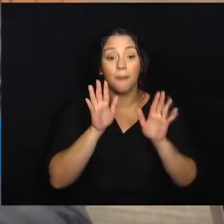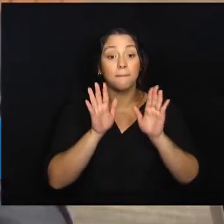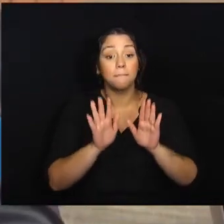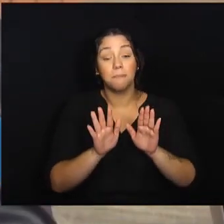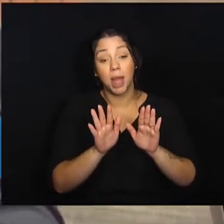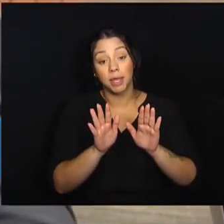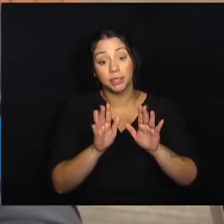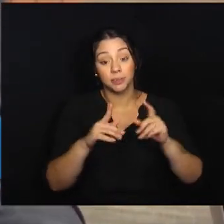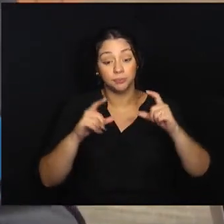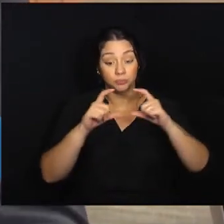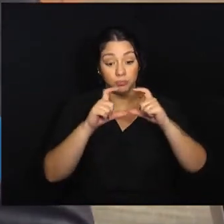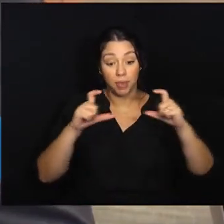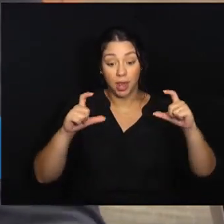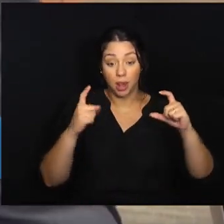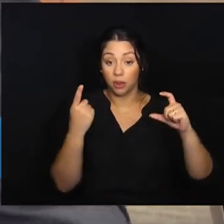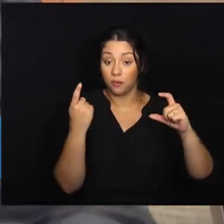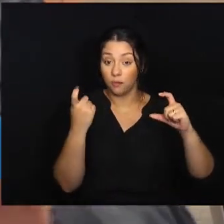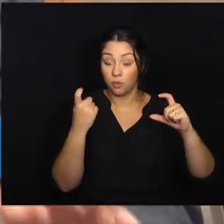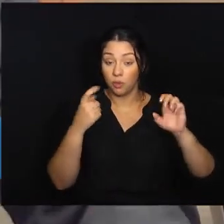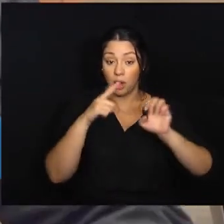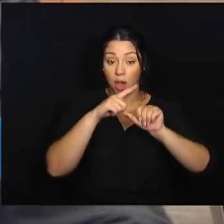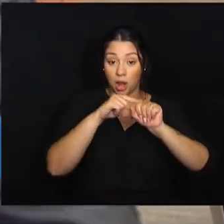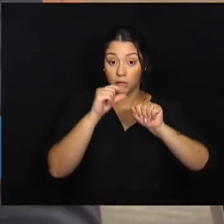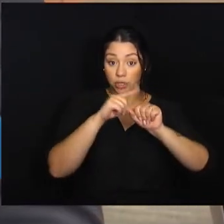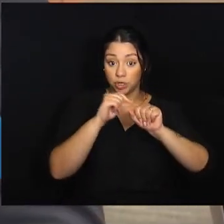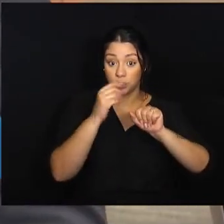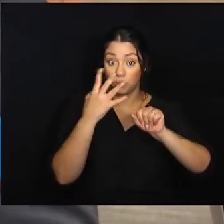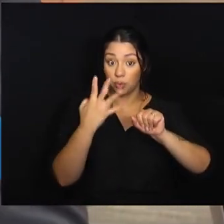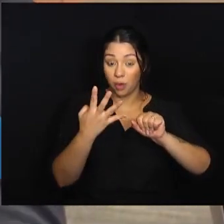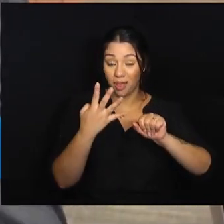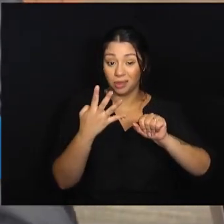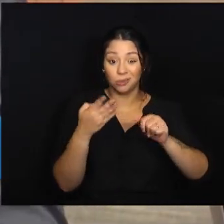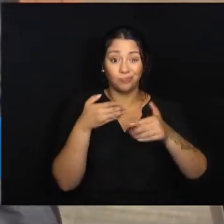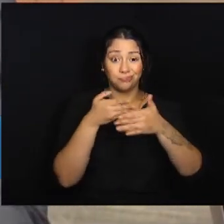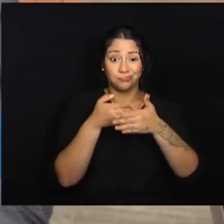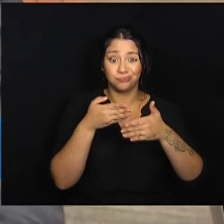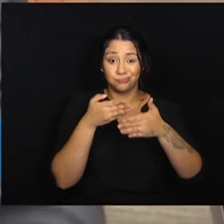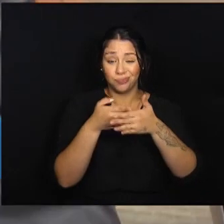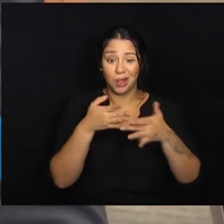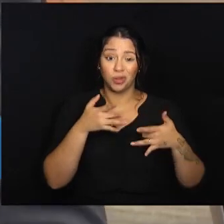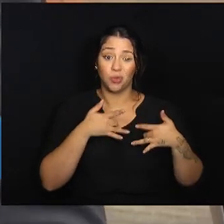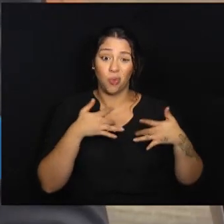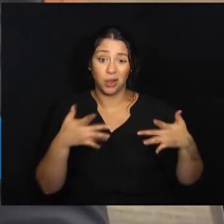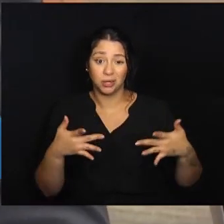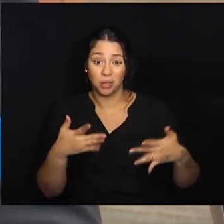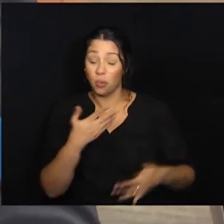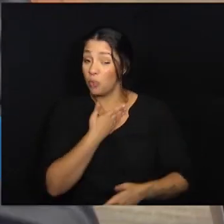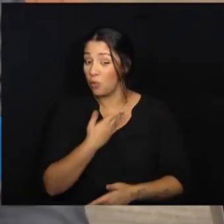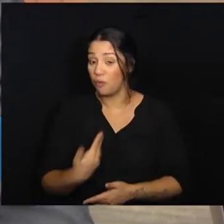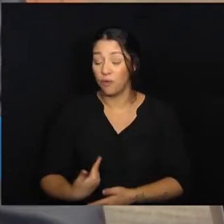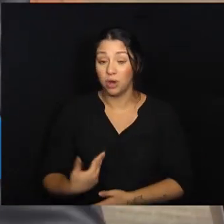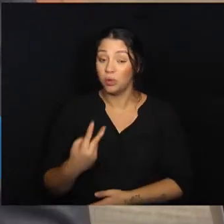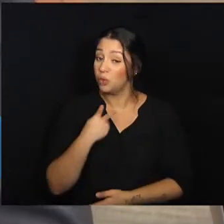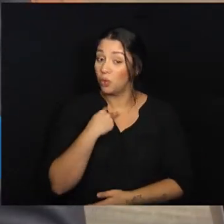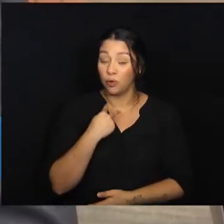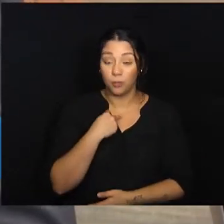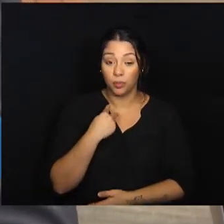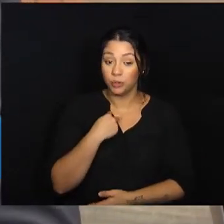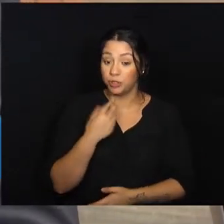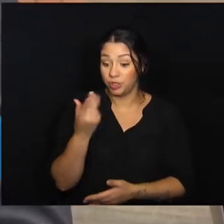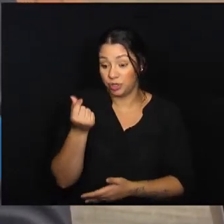o parágrafo único do artigo 4 impedia que a gente pudesse fazer essa doação. O governo não poderia pôr nenhum tipo de recurso, nenhum